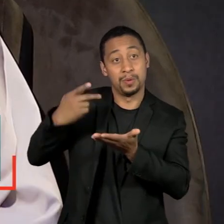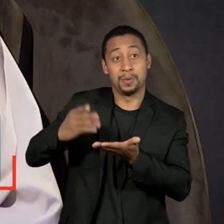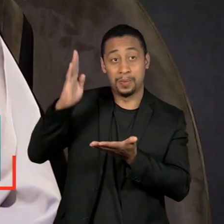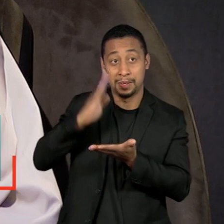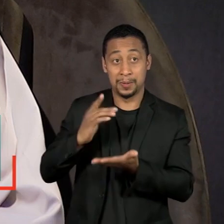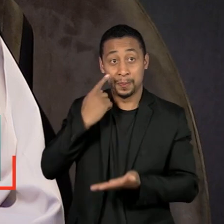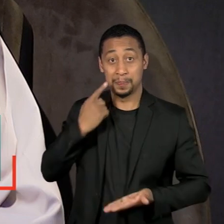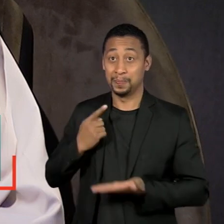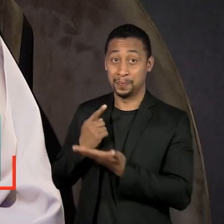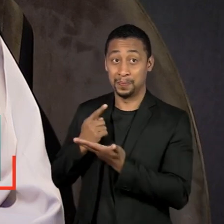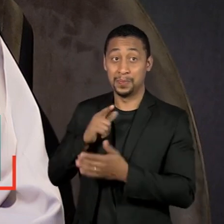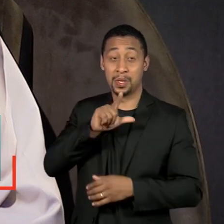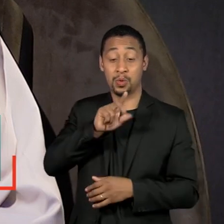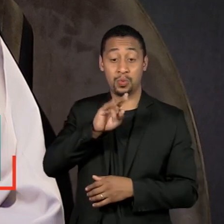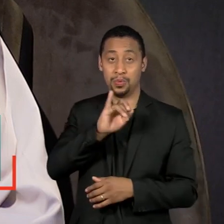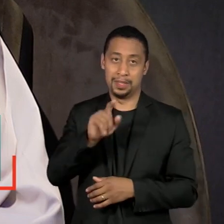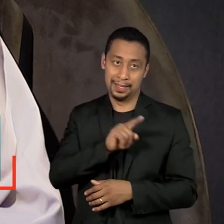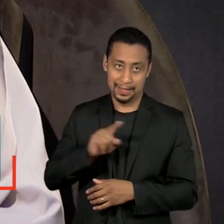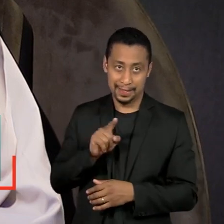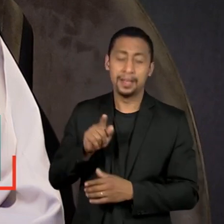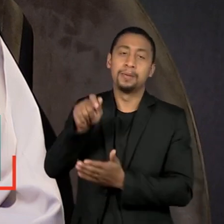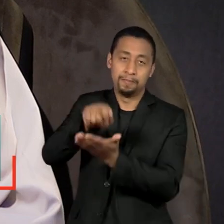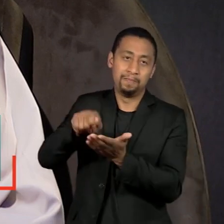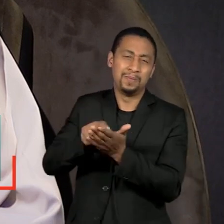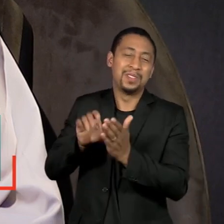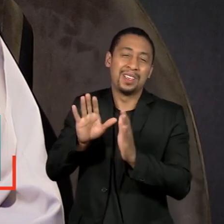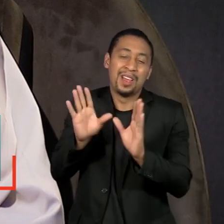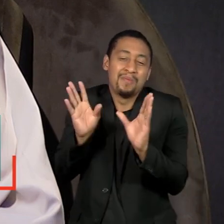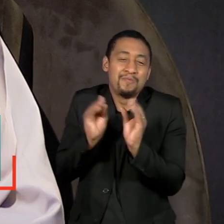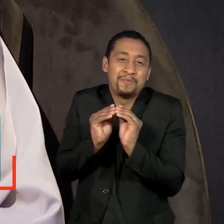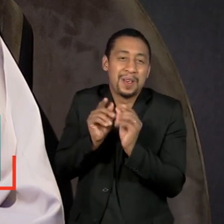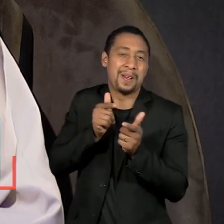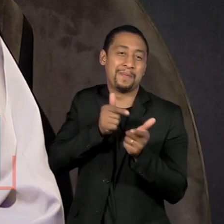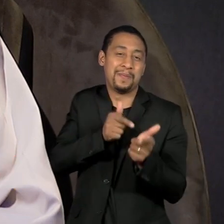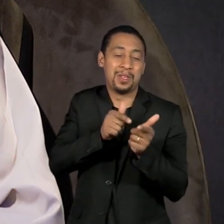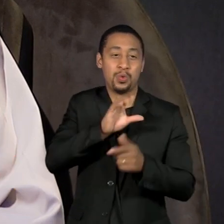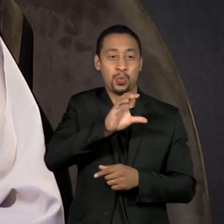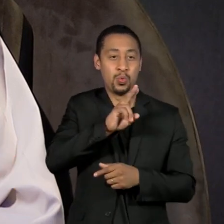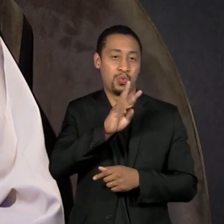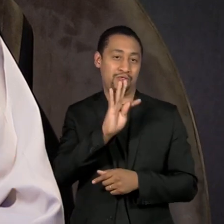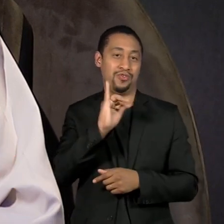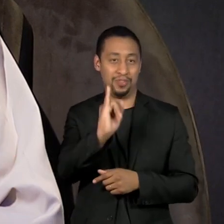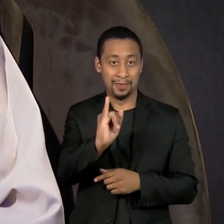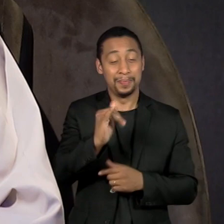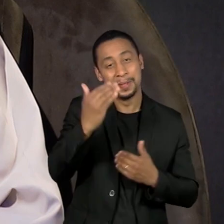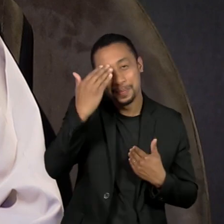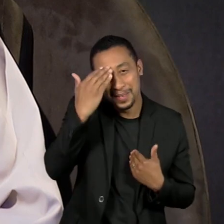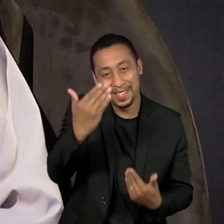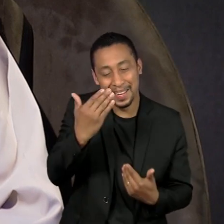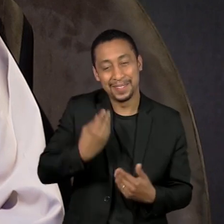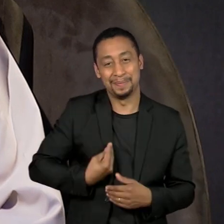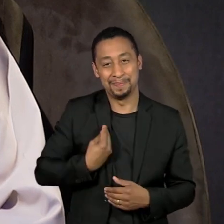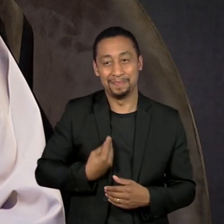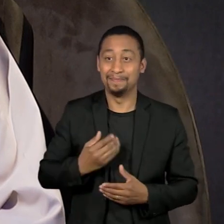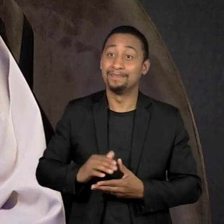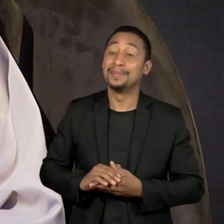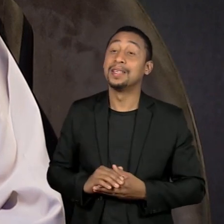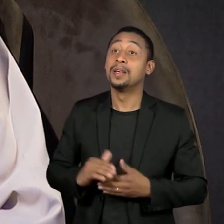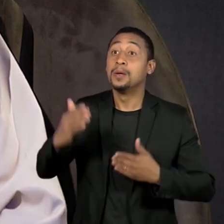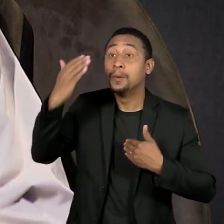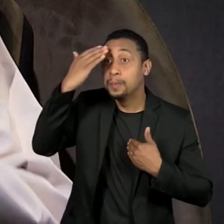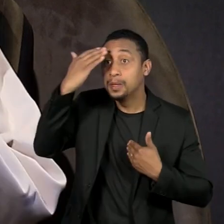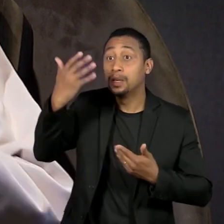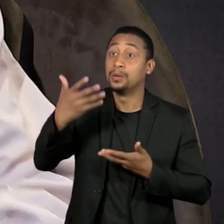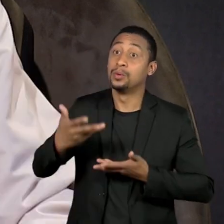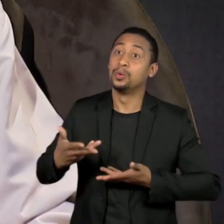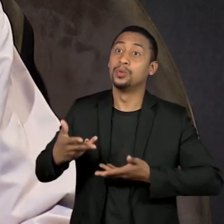Luiz Silva, mais conhecido como Cuti. Cuti, seja muito bem-vindo, obrigado pela presença. Eu agradeço também o seu convite,